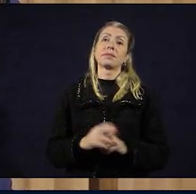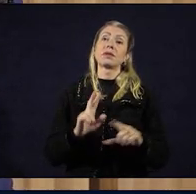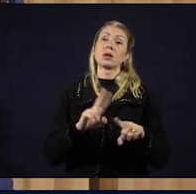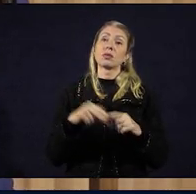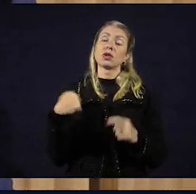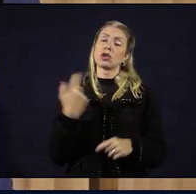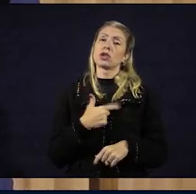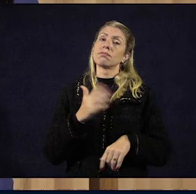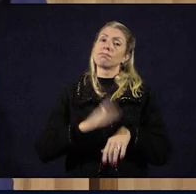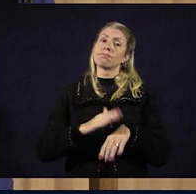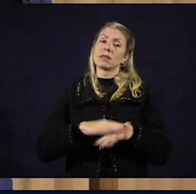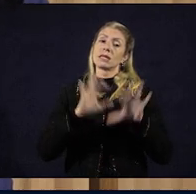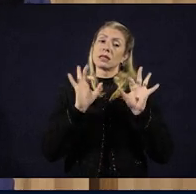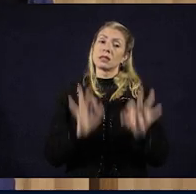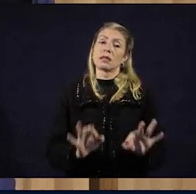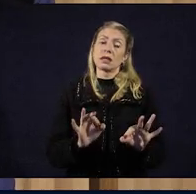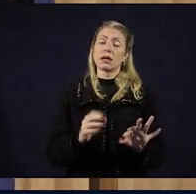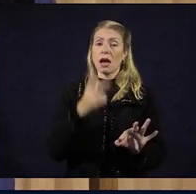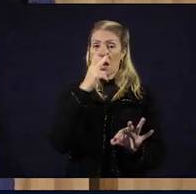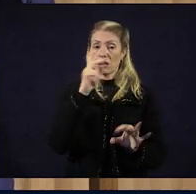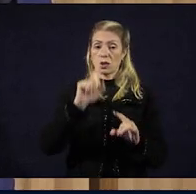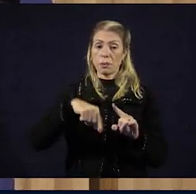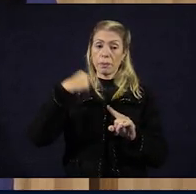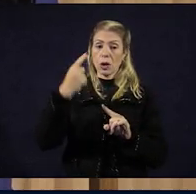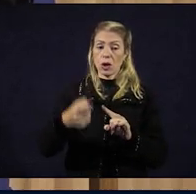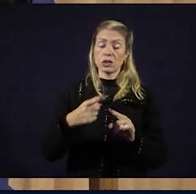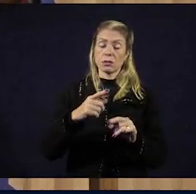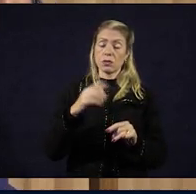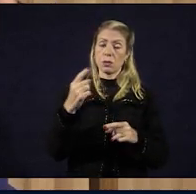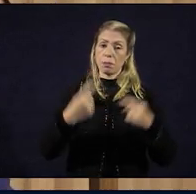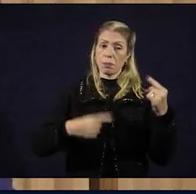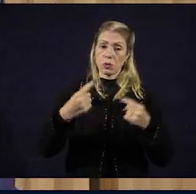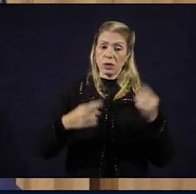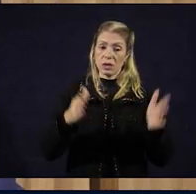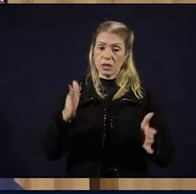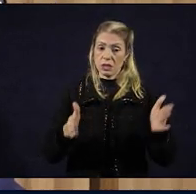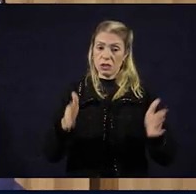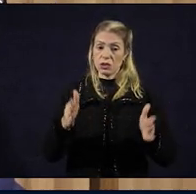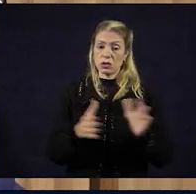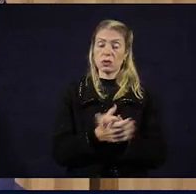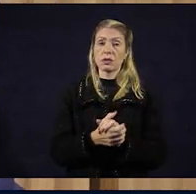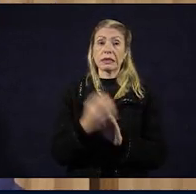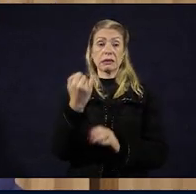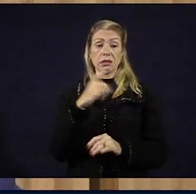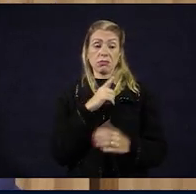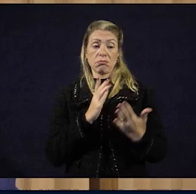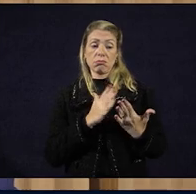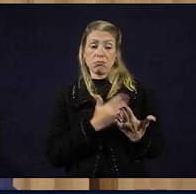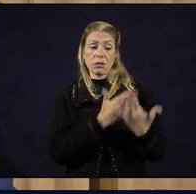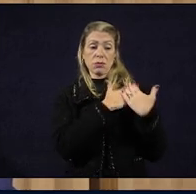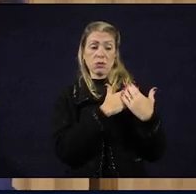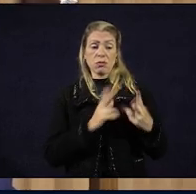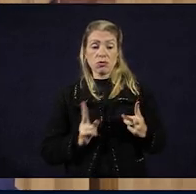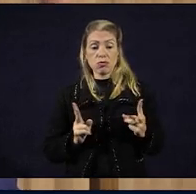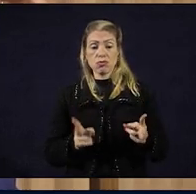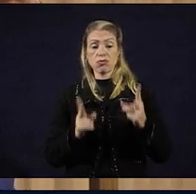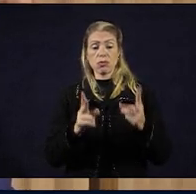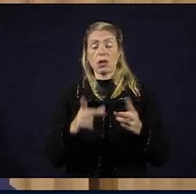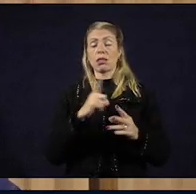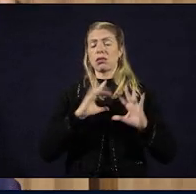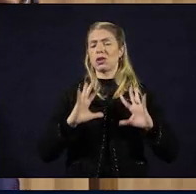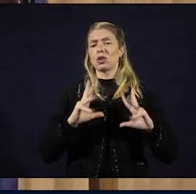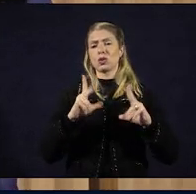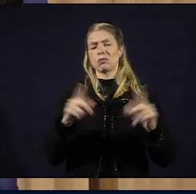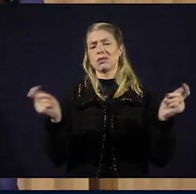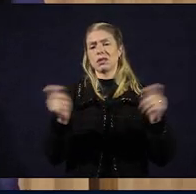tá agindo corretamente o próximo ciclo político a gente mantiver a responsabilidade eu acho que a gente tem todas